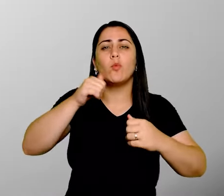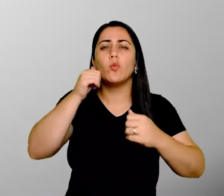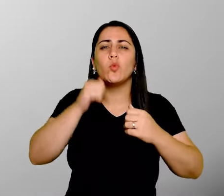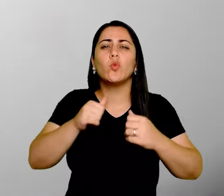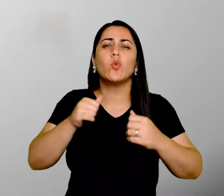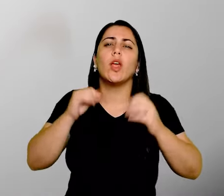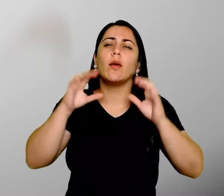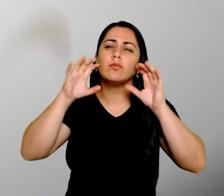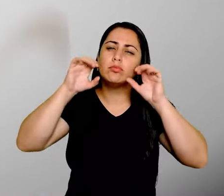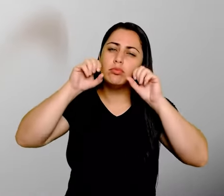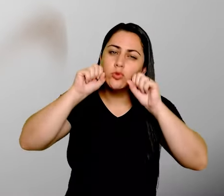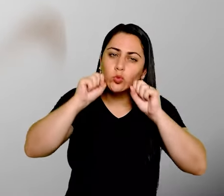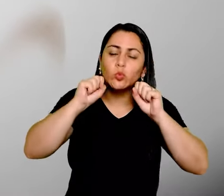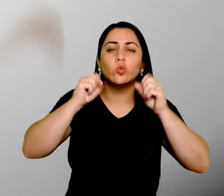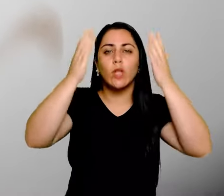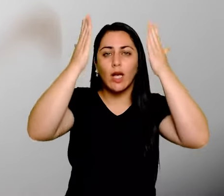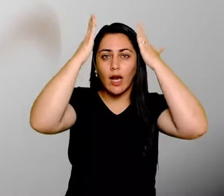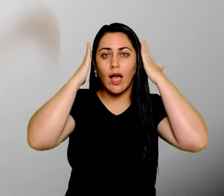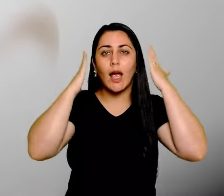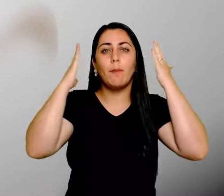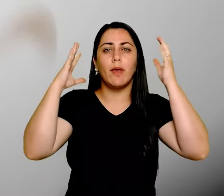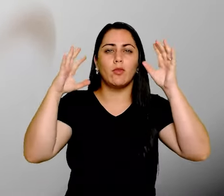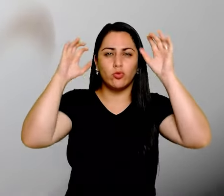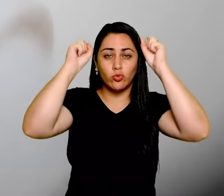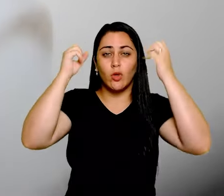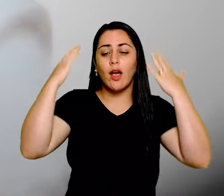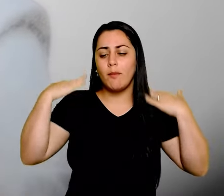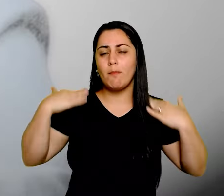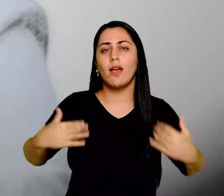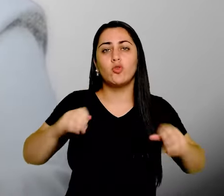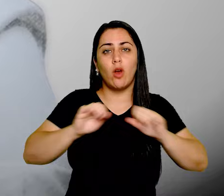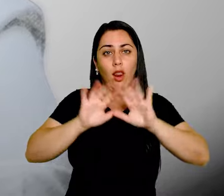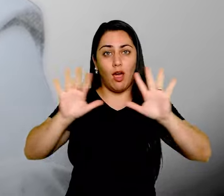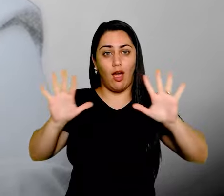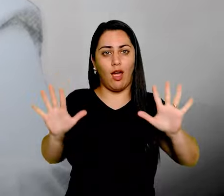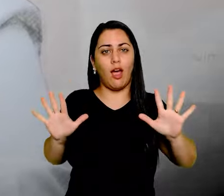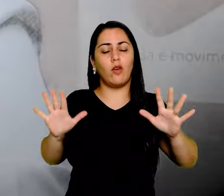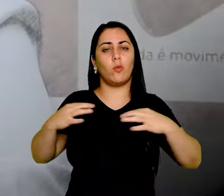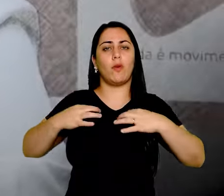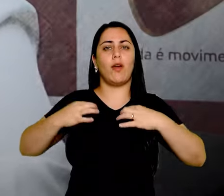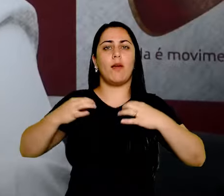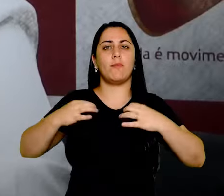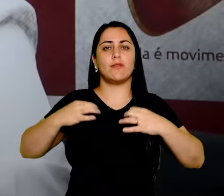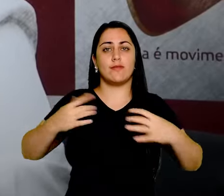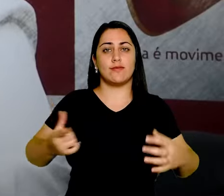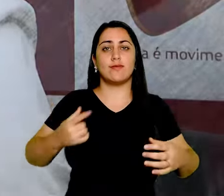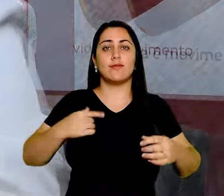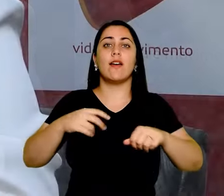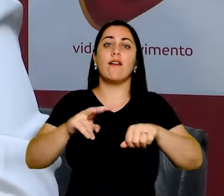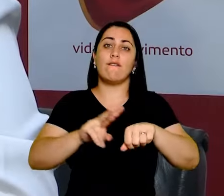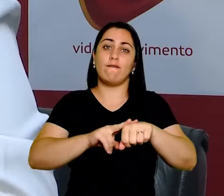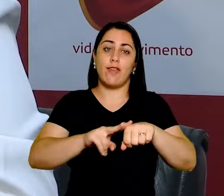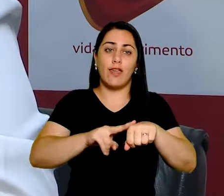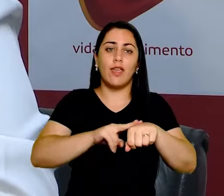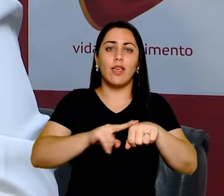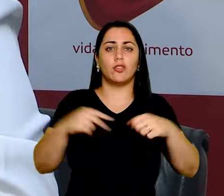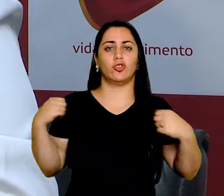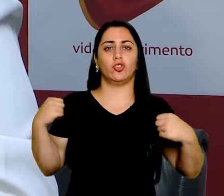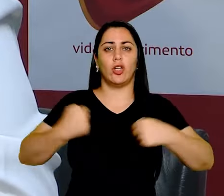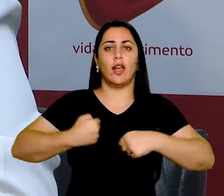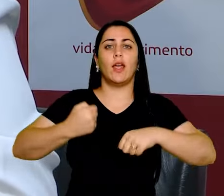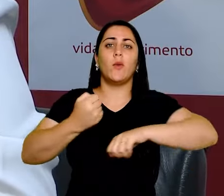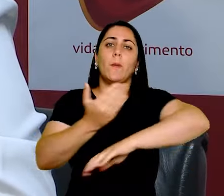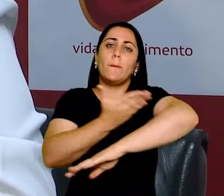Eu sou uma mulher de pele morena, né, tenho os cabelos mais escuros na raiz, mais claros na ponta. Eu estou usando uma camisa verde, um